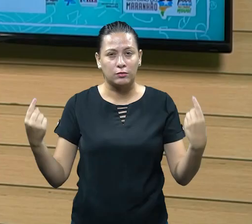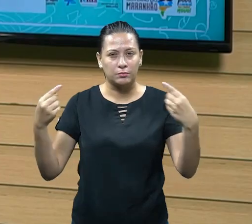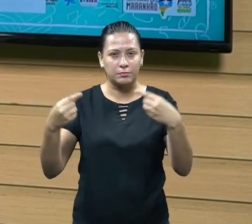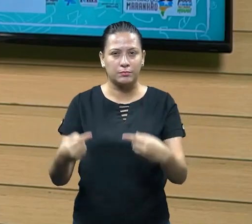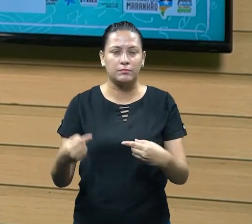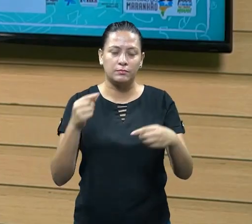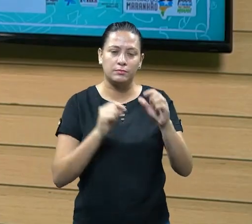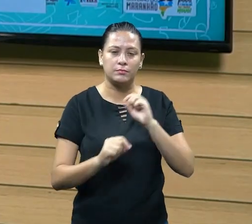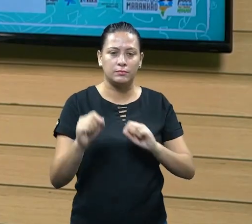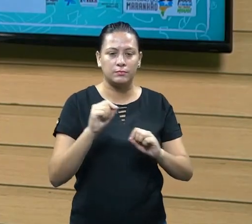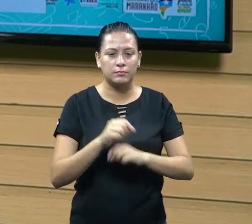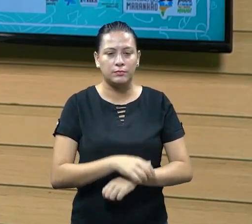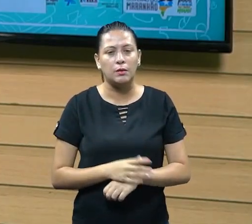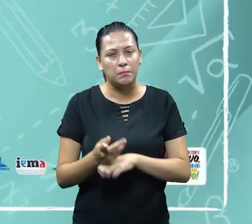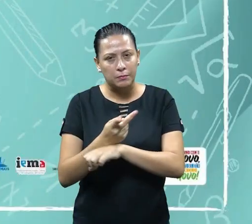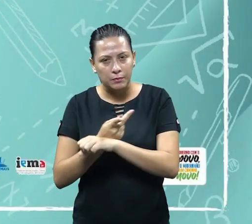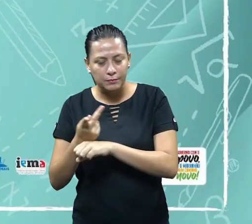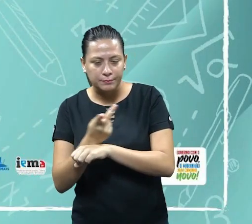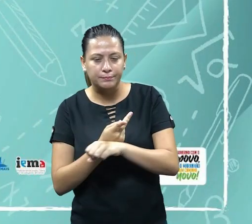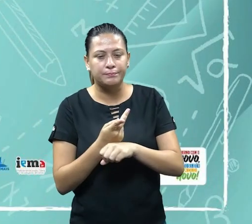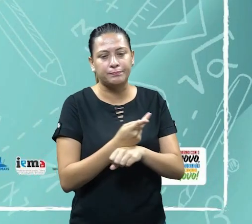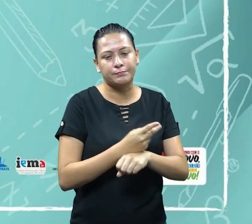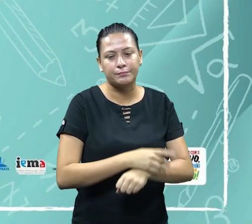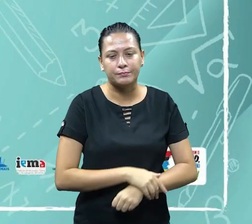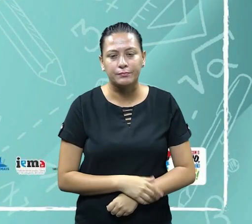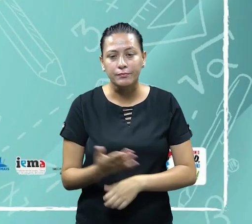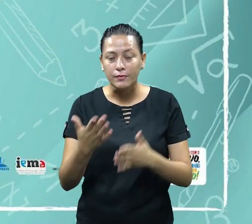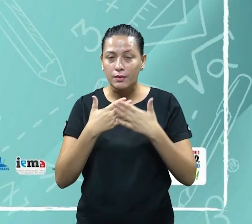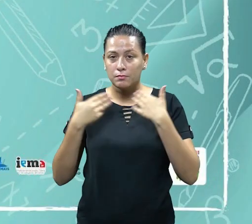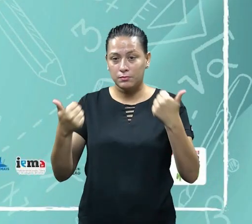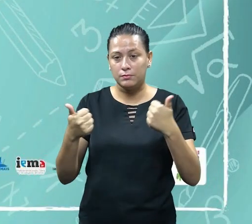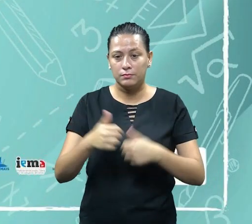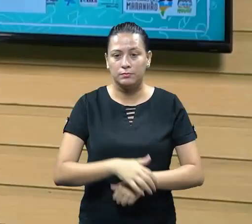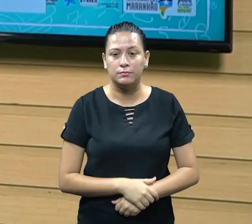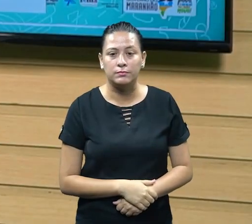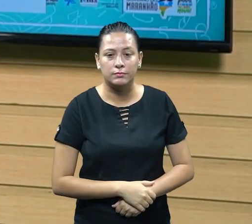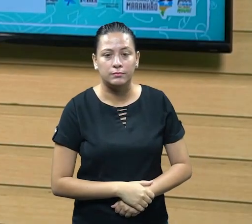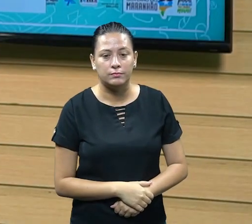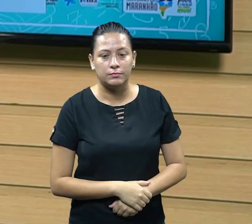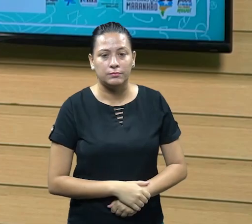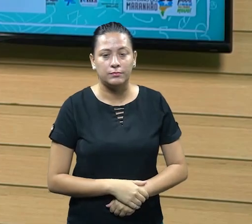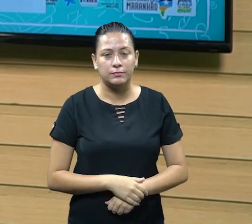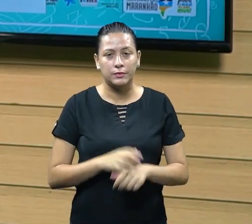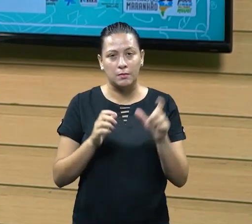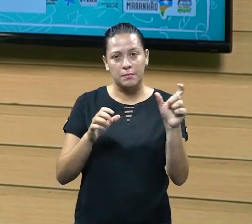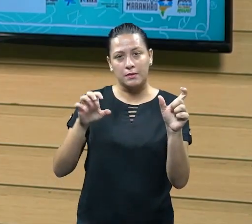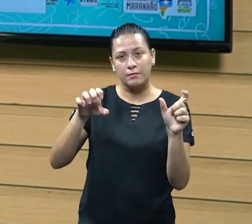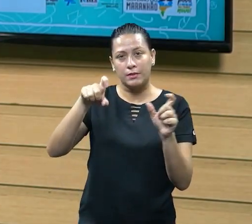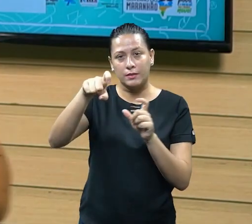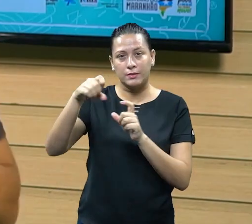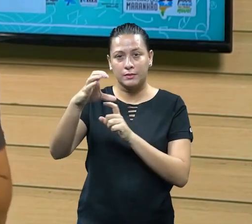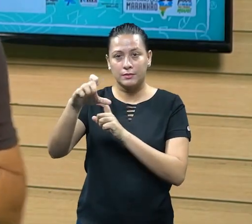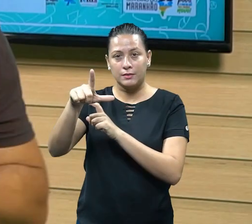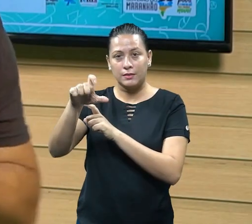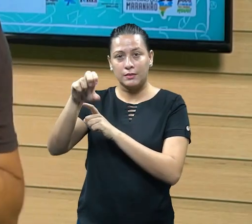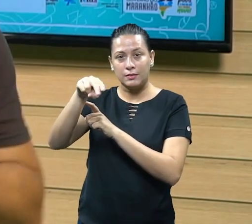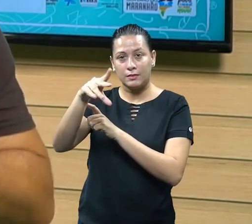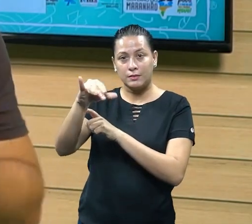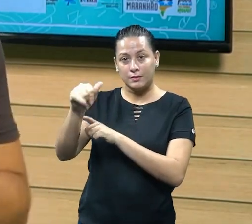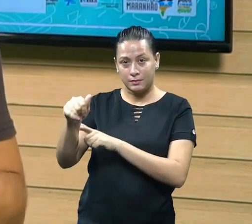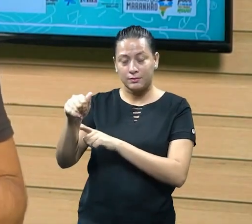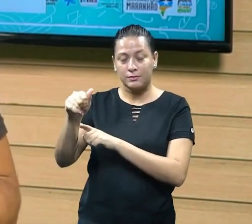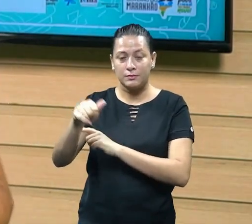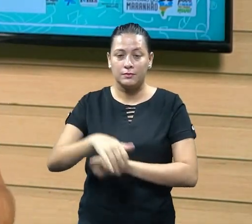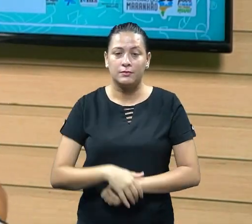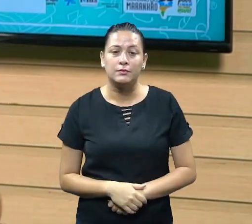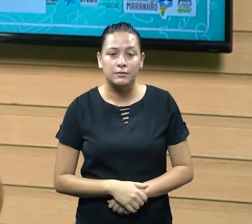nos diferenciais, é buscar fazer o melhor possível. A palavra excelência, eu acredito que ela seja muito forte, uma visão minha. Dizer que uma